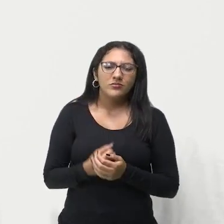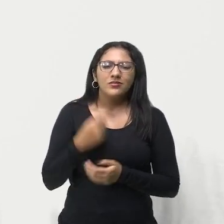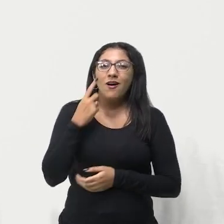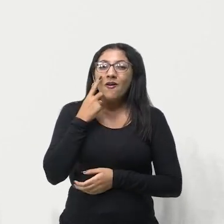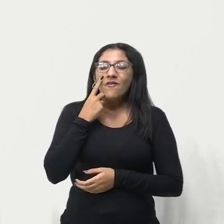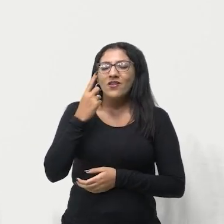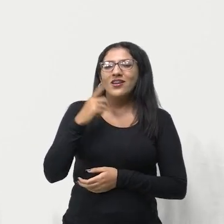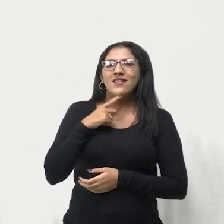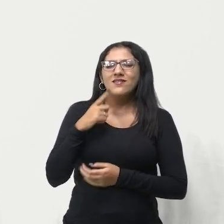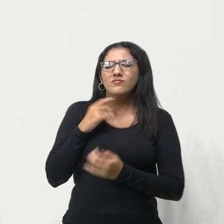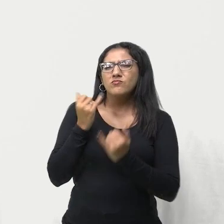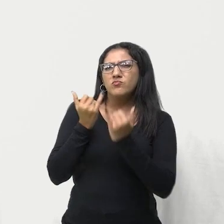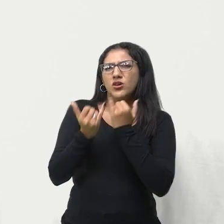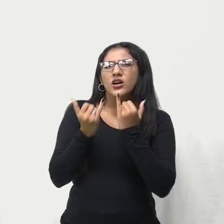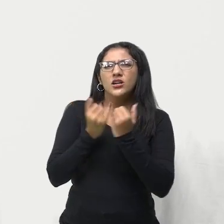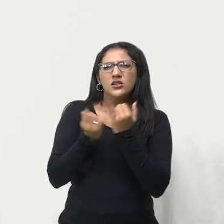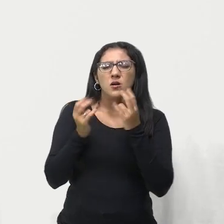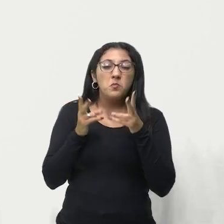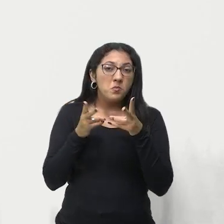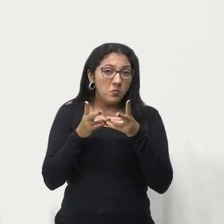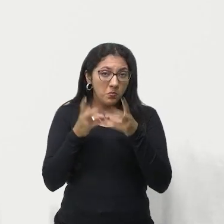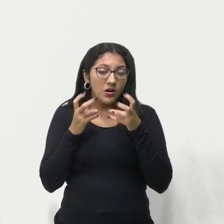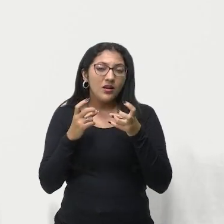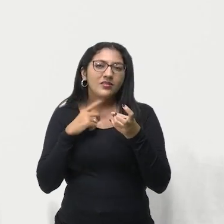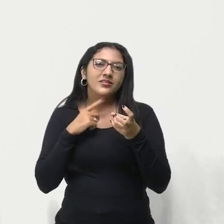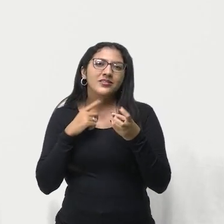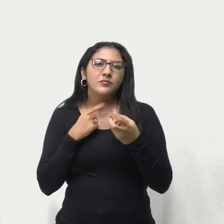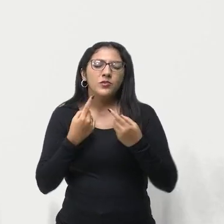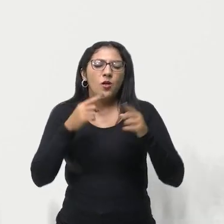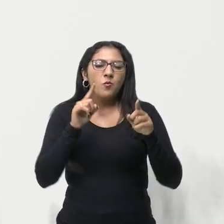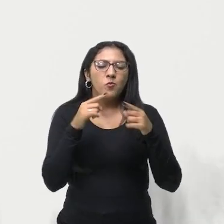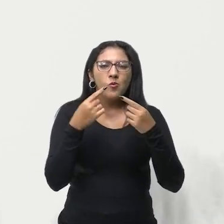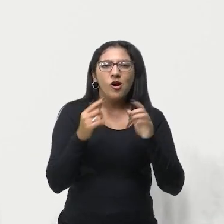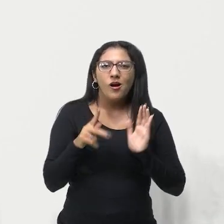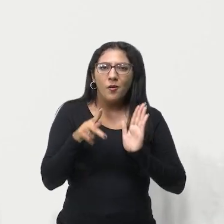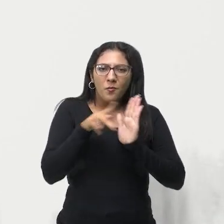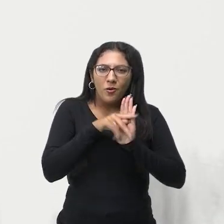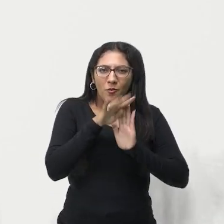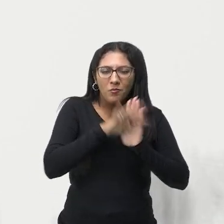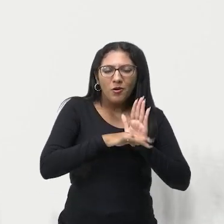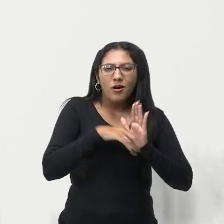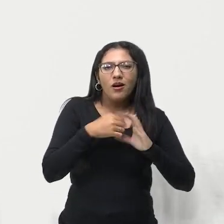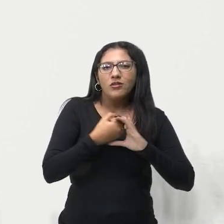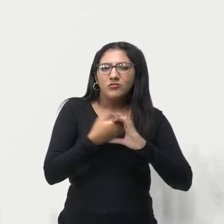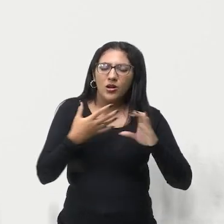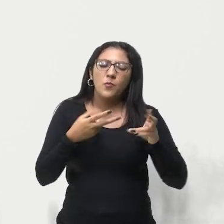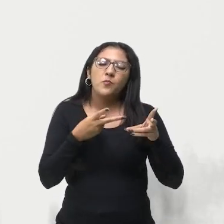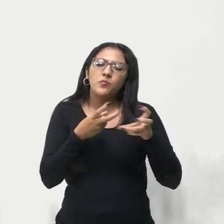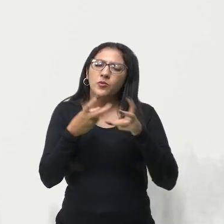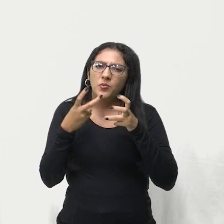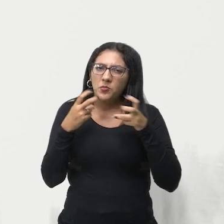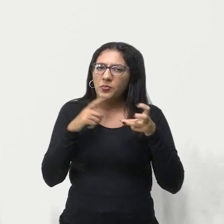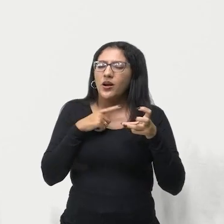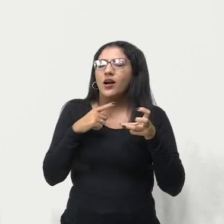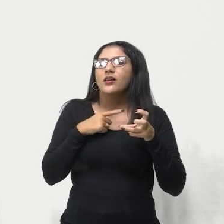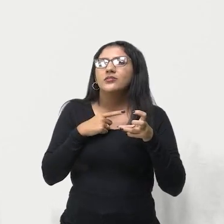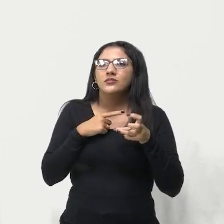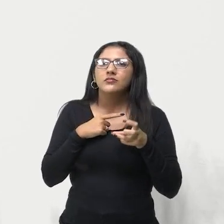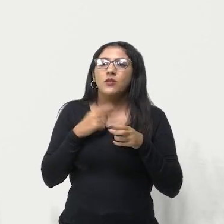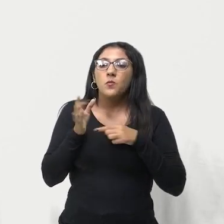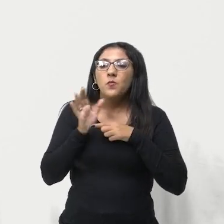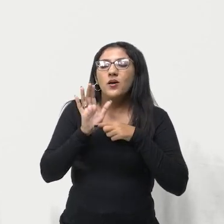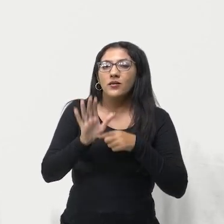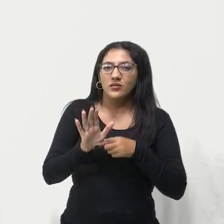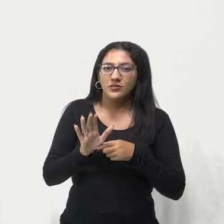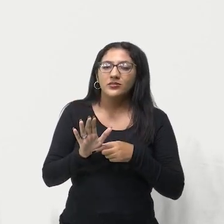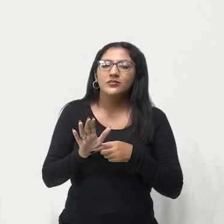ela enxerga semelhanças, ou ele, enfim, né, o eu lírico da canção, enxerga essas semelhanças que eu